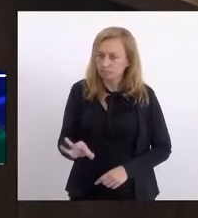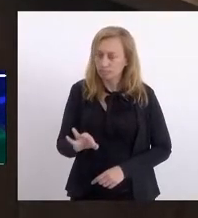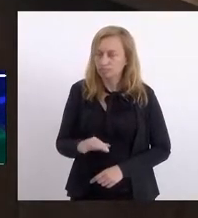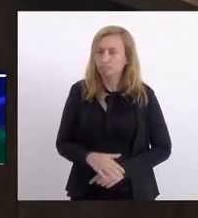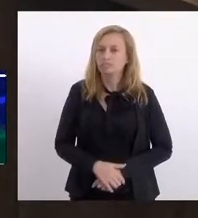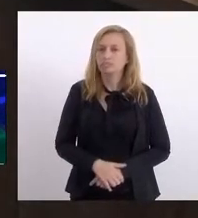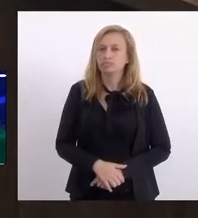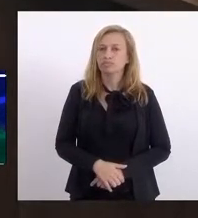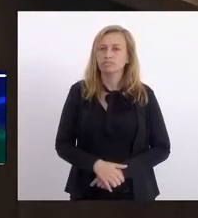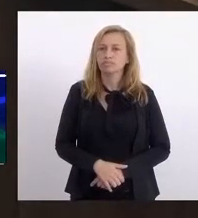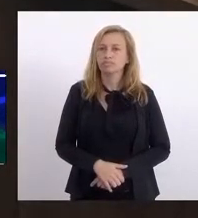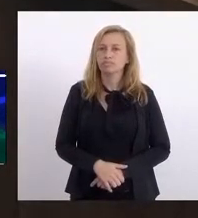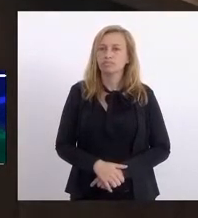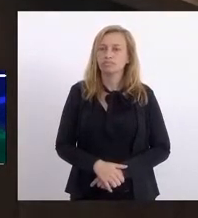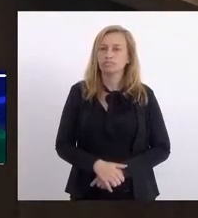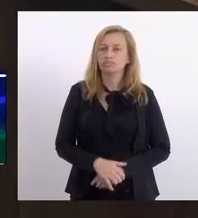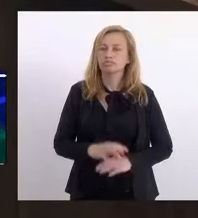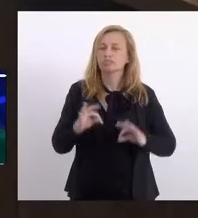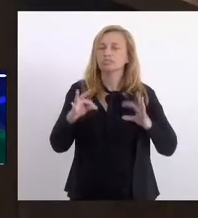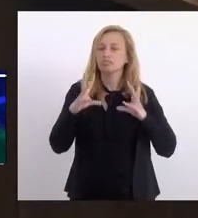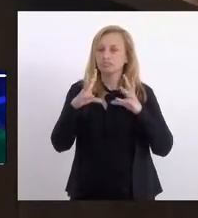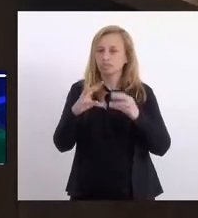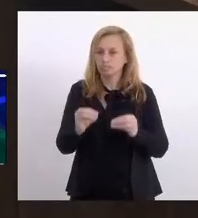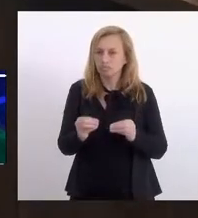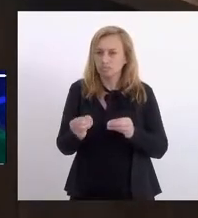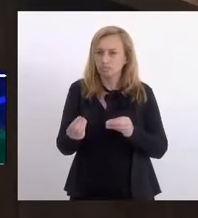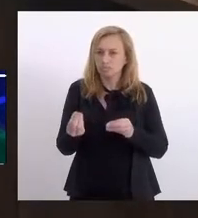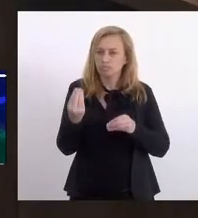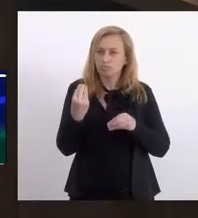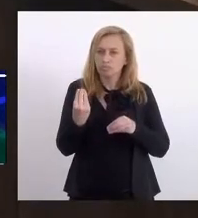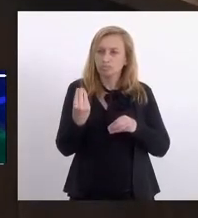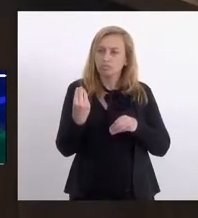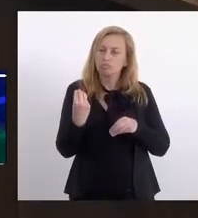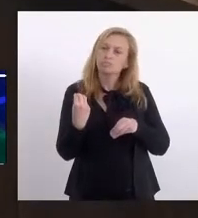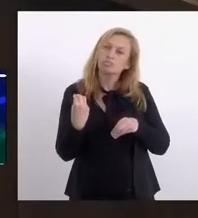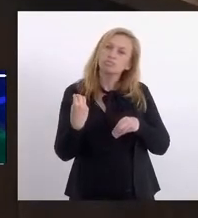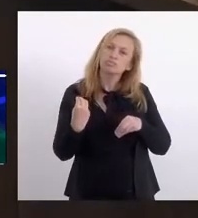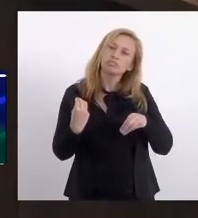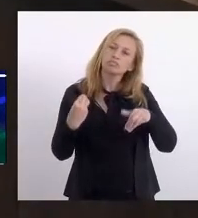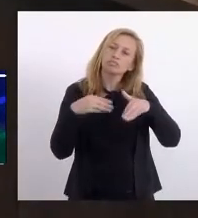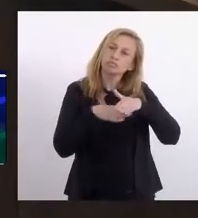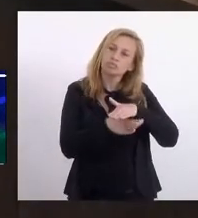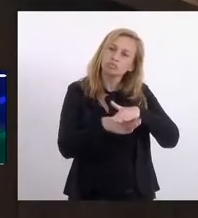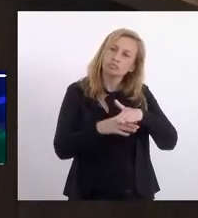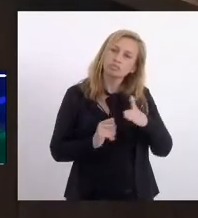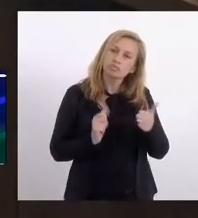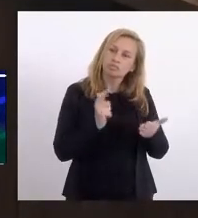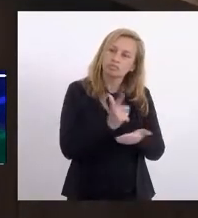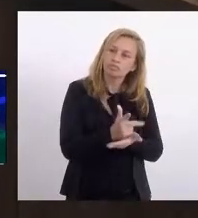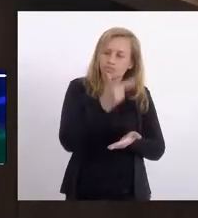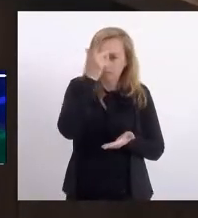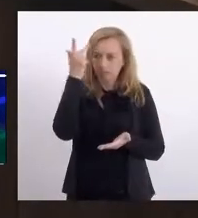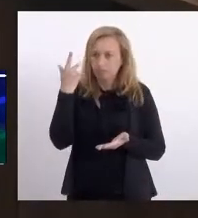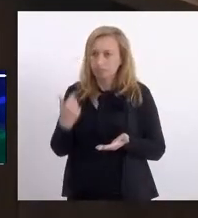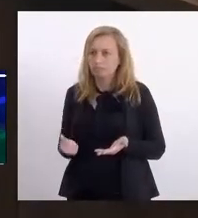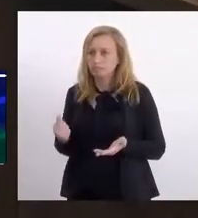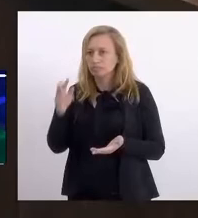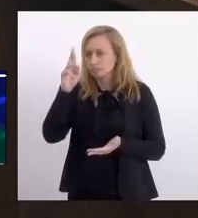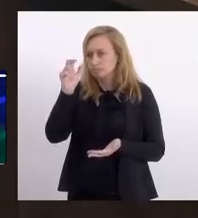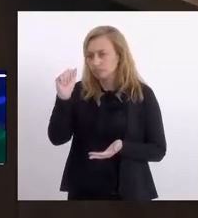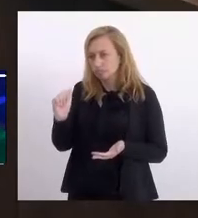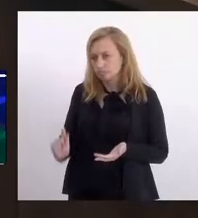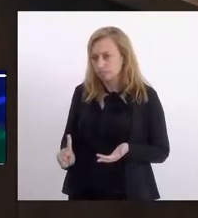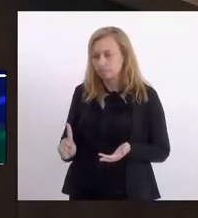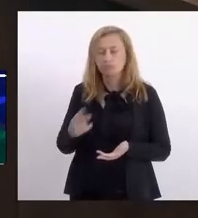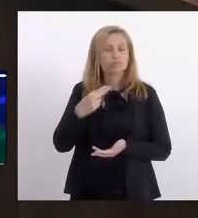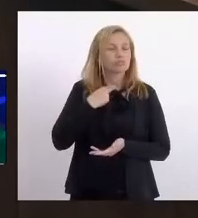2 pontos percentuais sobre tudo que entra lá para pagar inativo e pensionista,